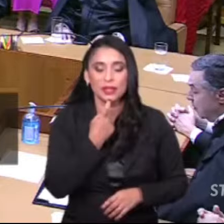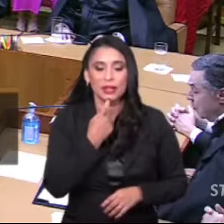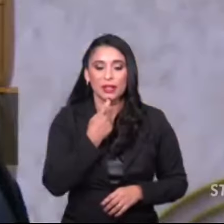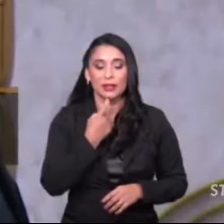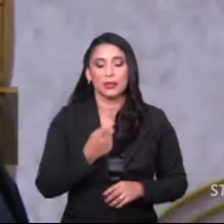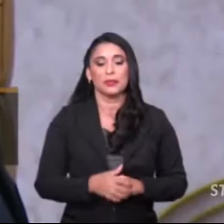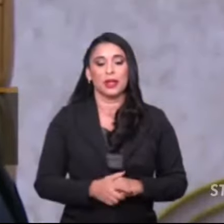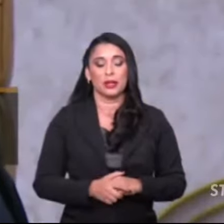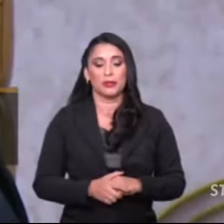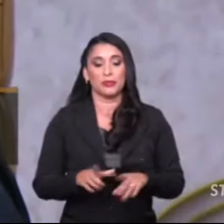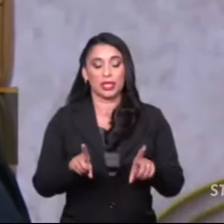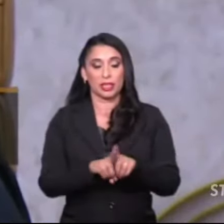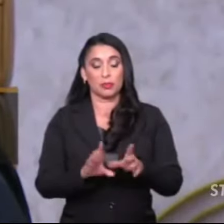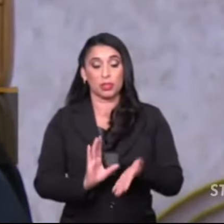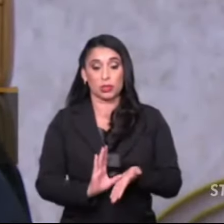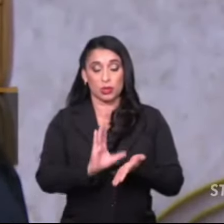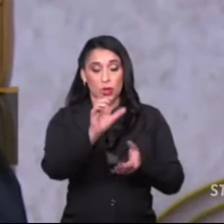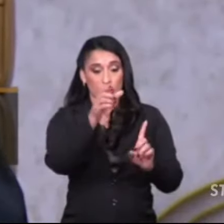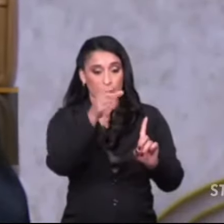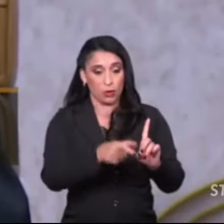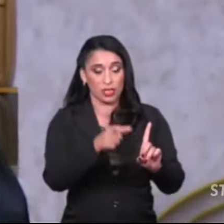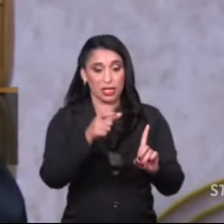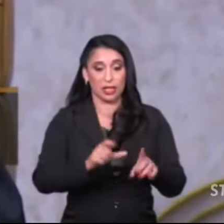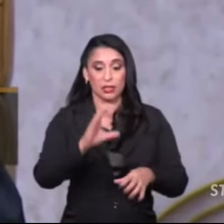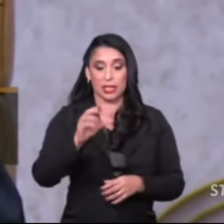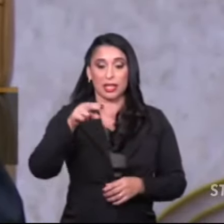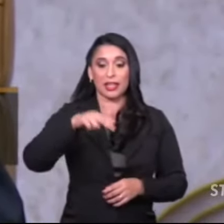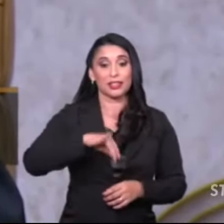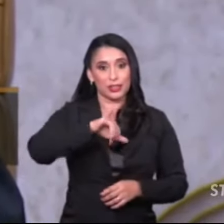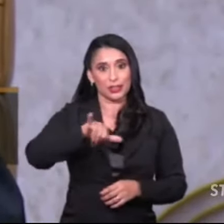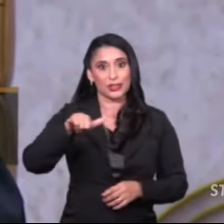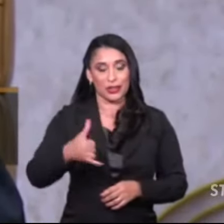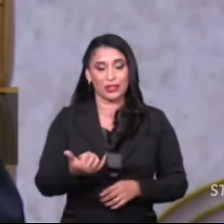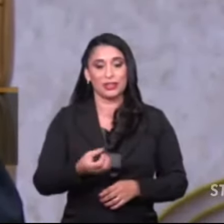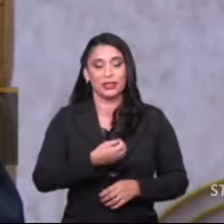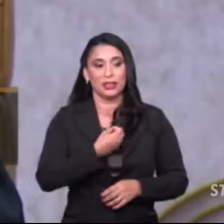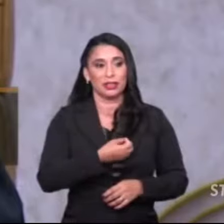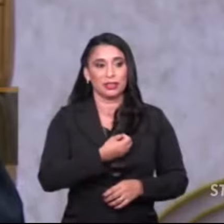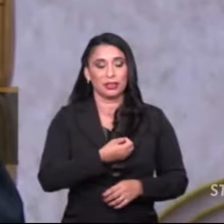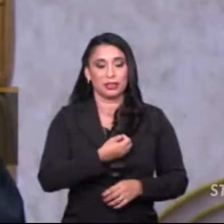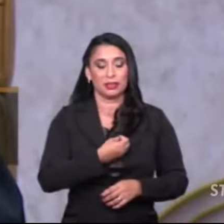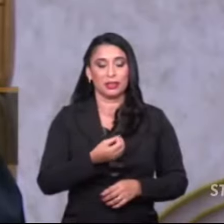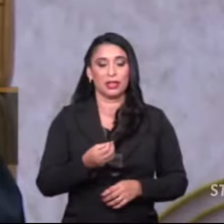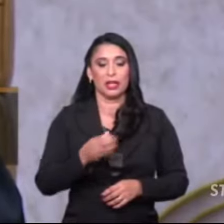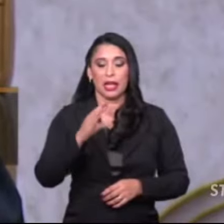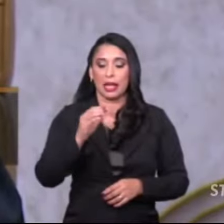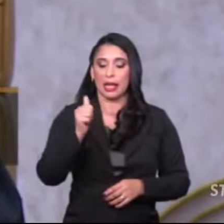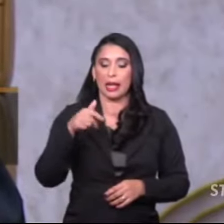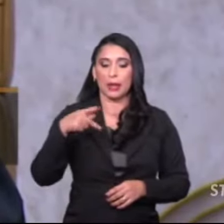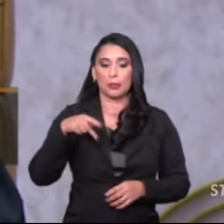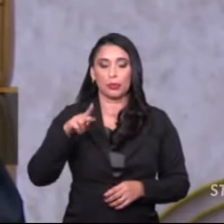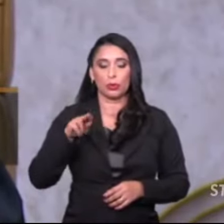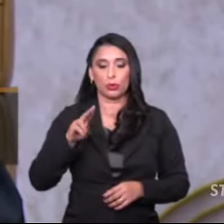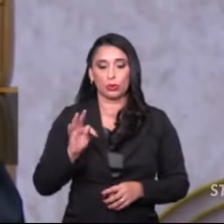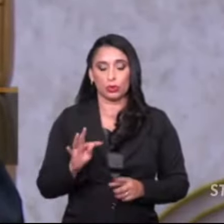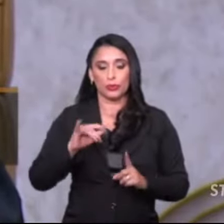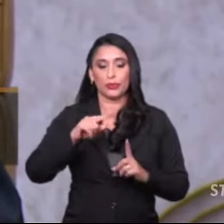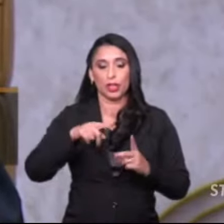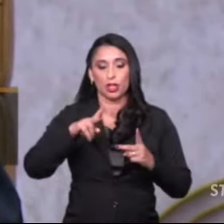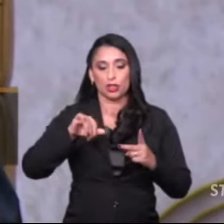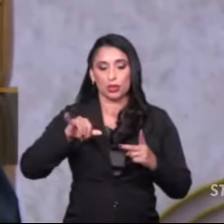também os conselheiros do Conselho Nacional de Justiça aqui presentes, Caputo Bastos, José Edivaldo